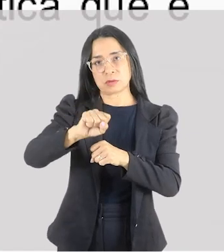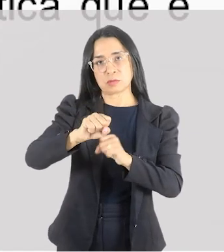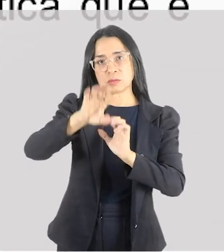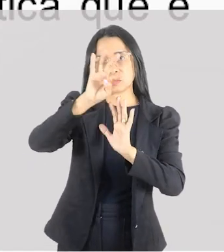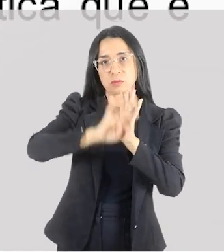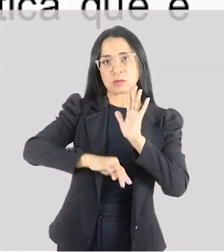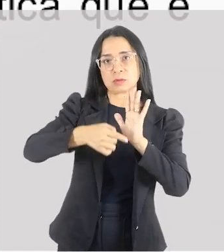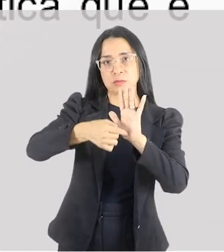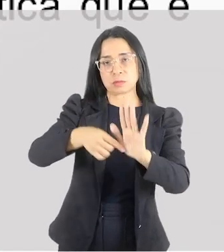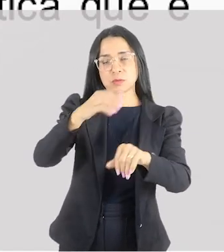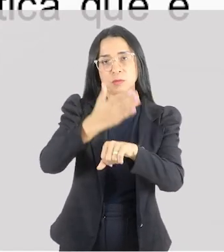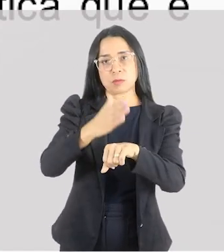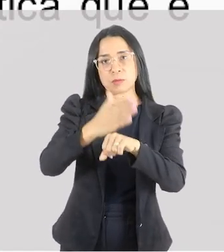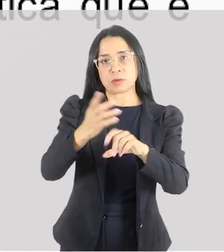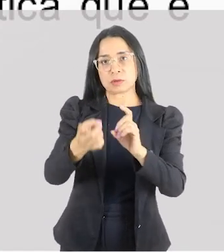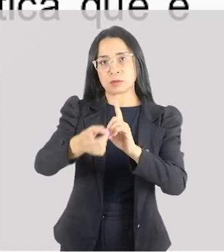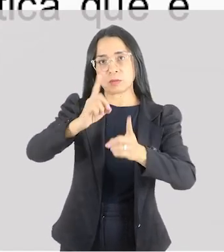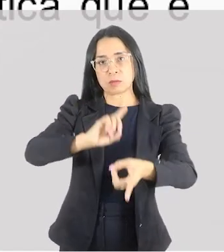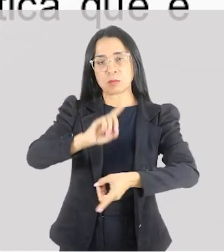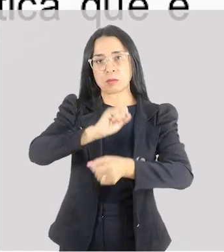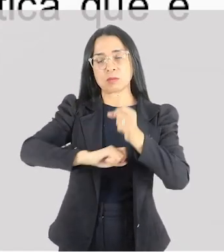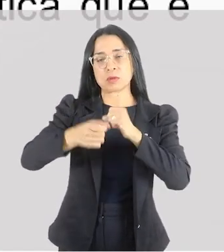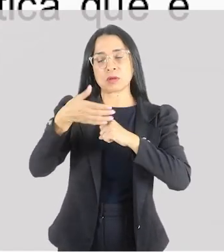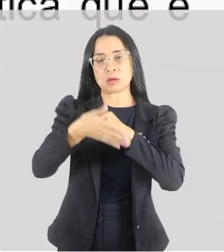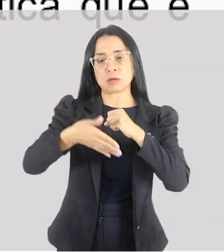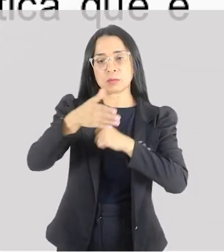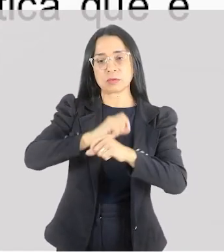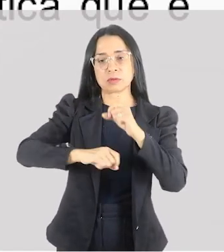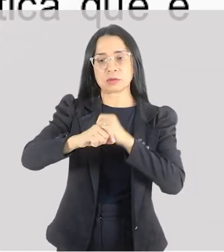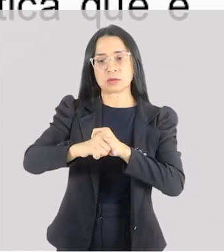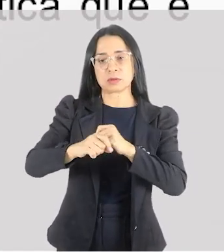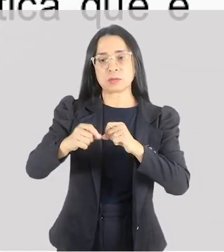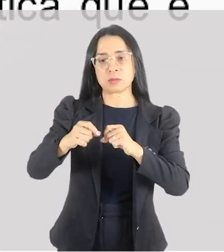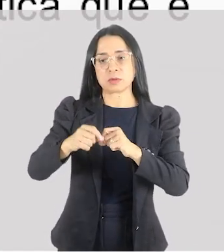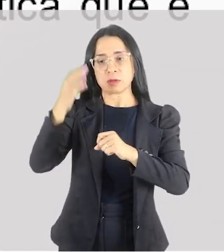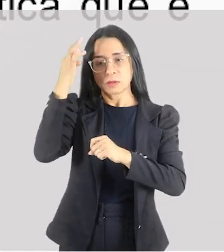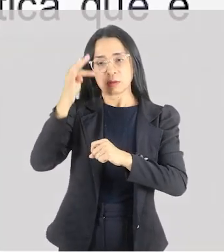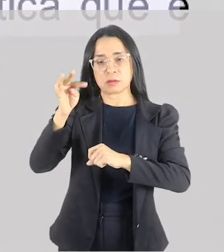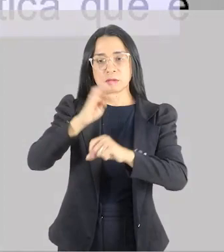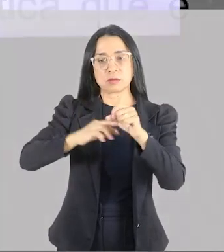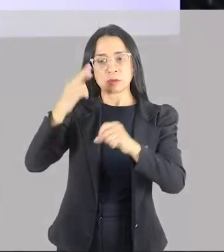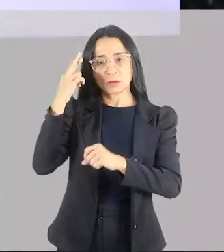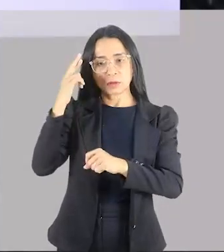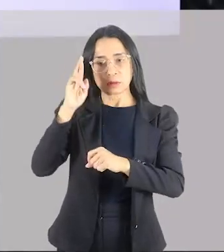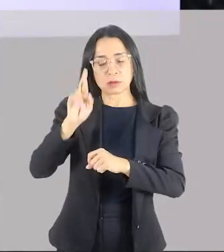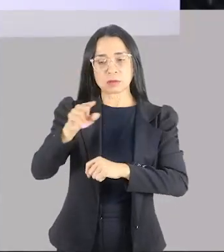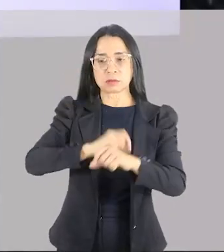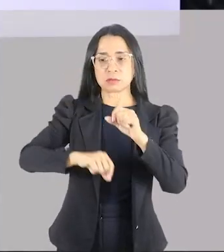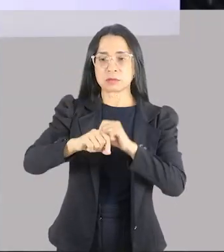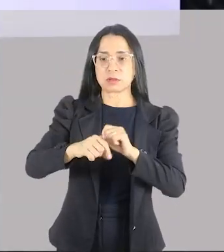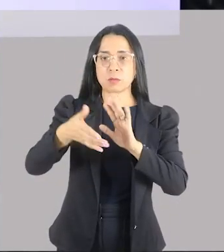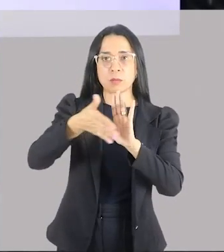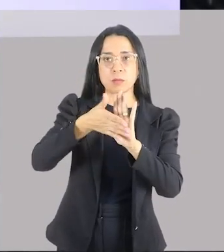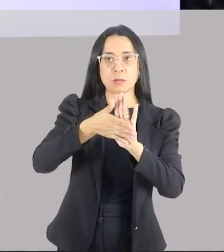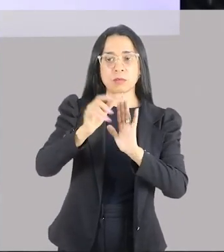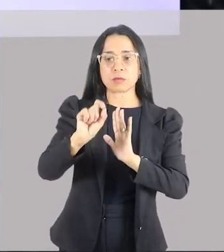uma prática que é contrária ao princípio da fundamentação racional sustentado por Descartes, que propôs o quê? Olha